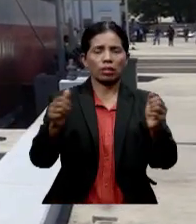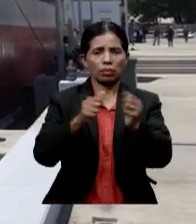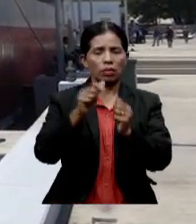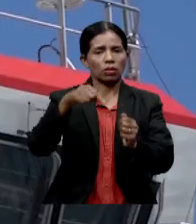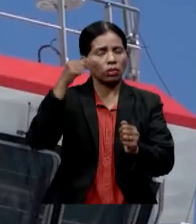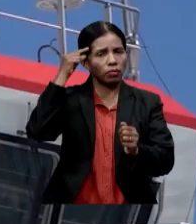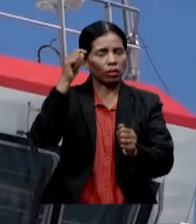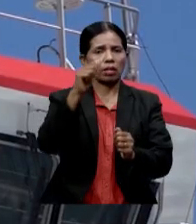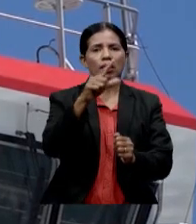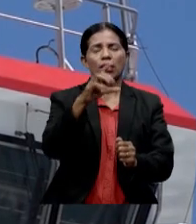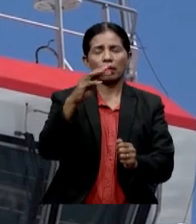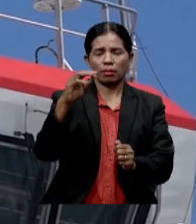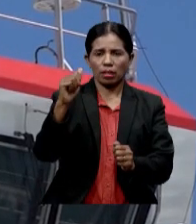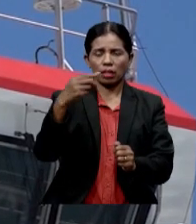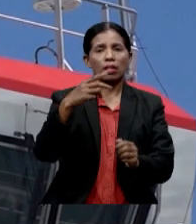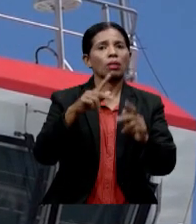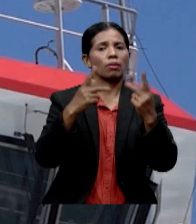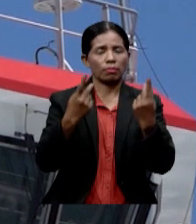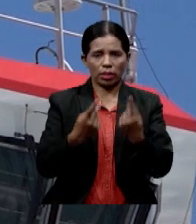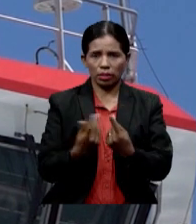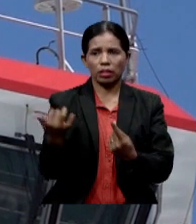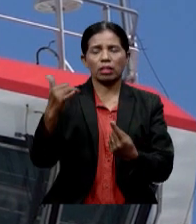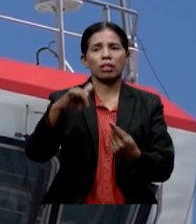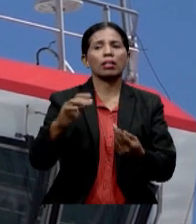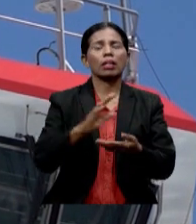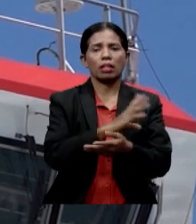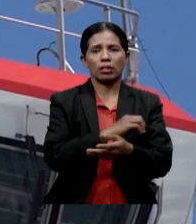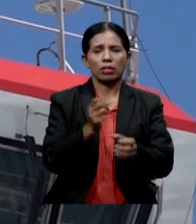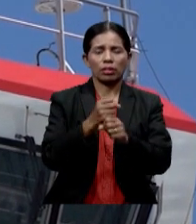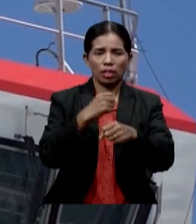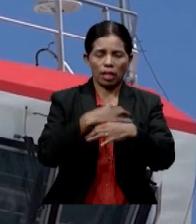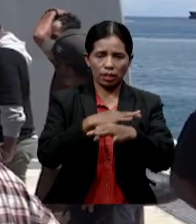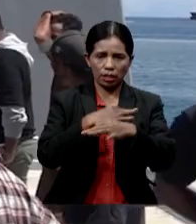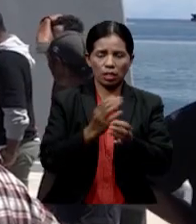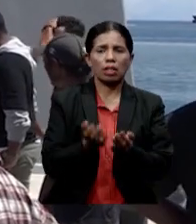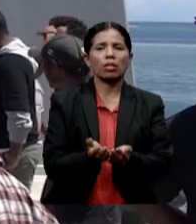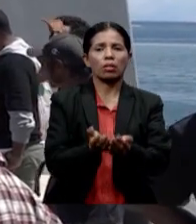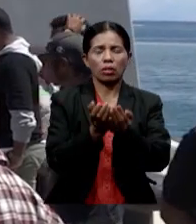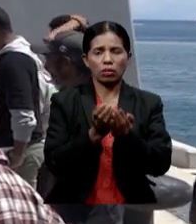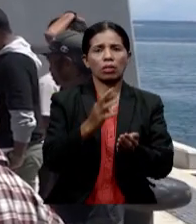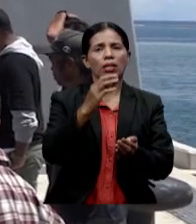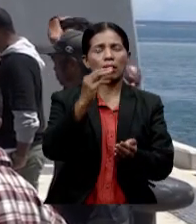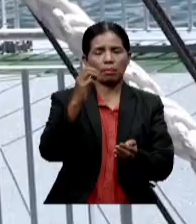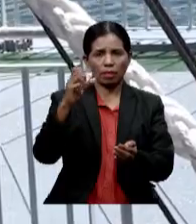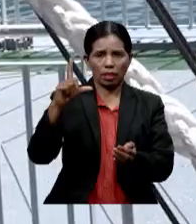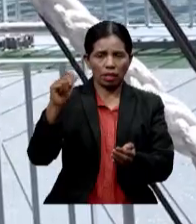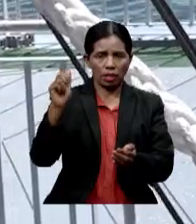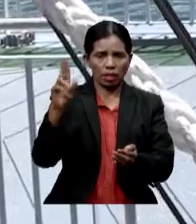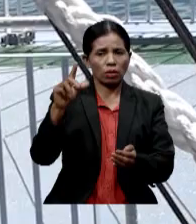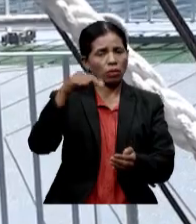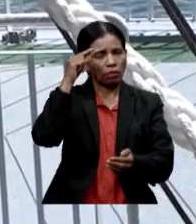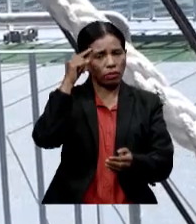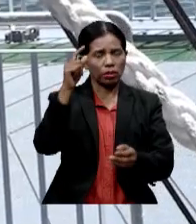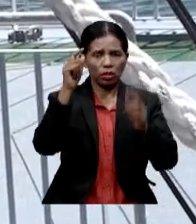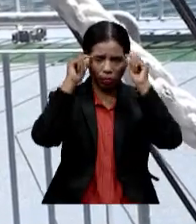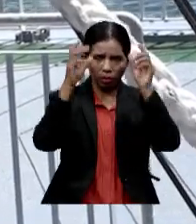federal Alemanha no companhia estaleiro naval Dameng ho dihalo construção Roberlin Ramelão nebe governo Timor-Leste simu iha